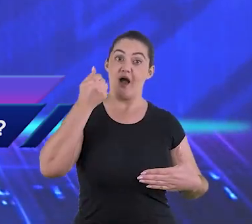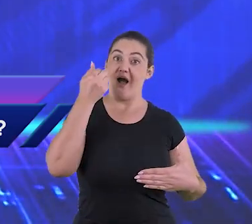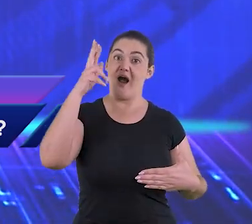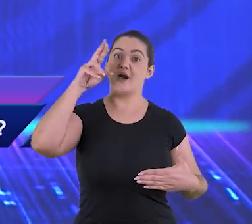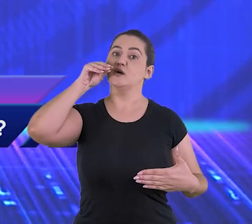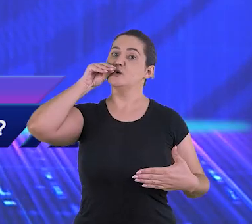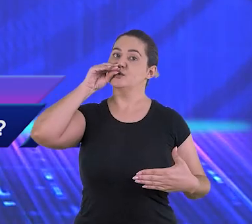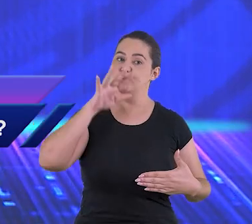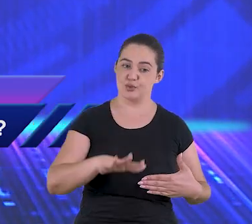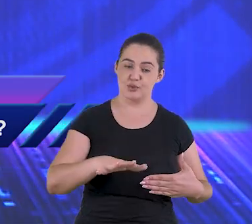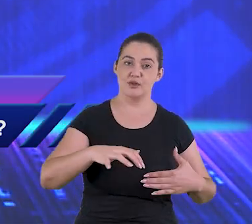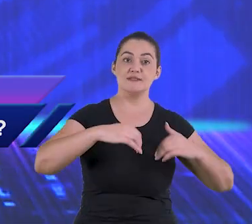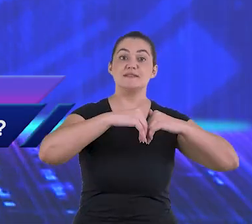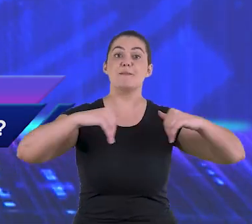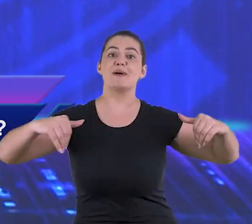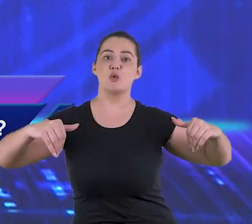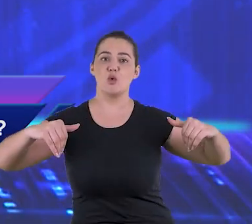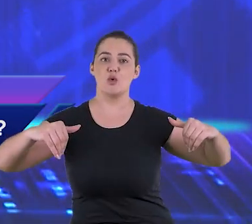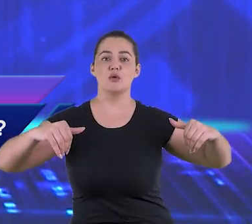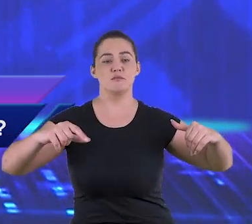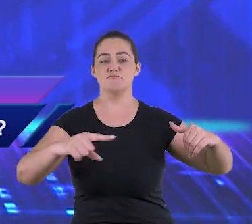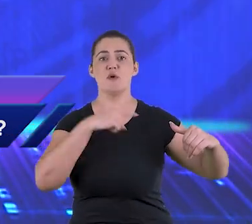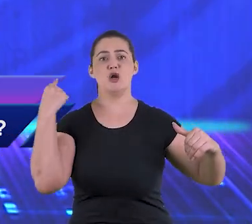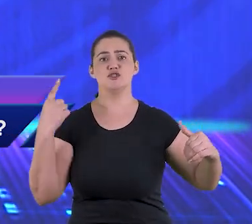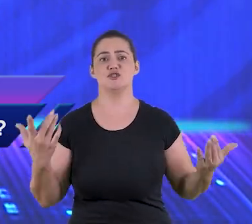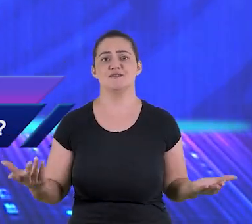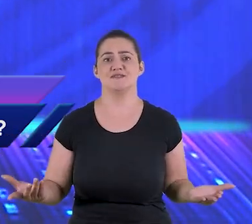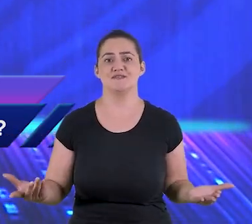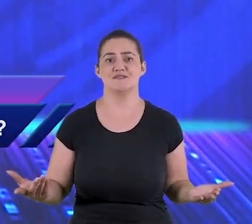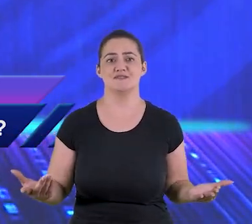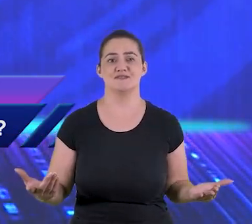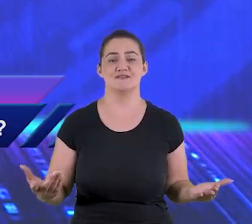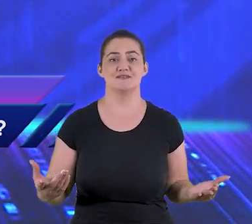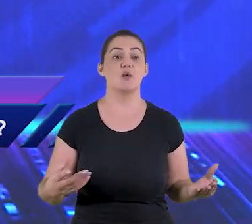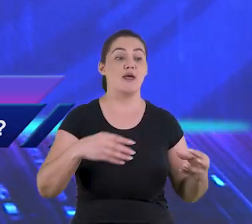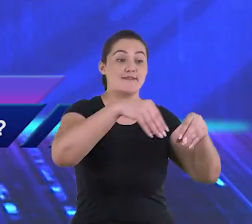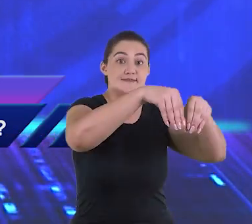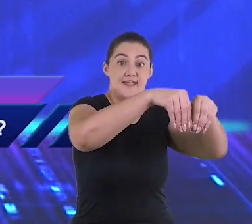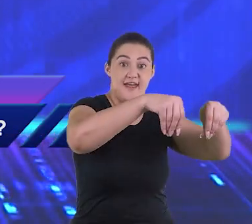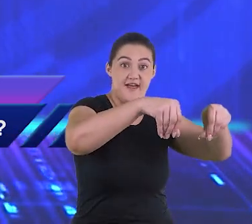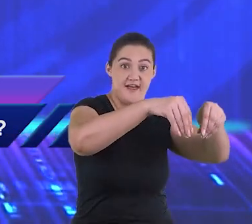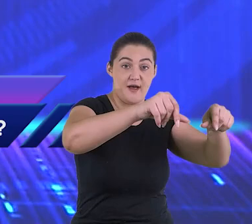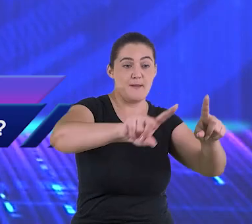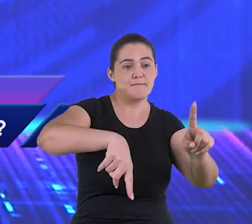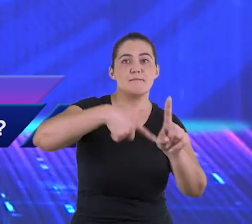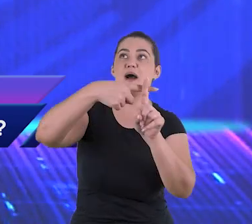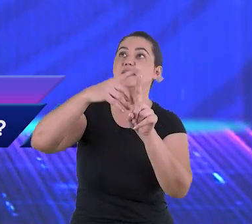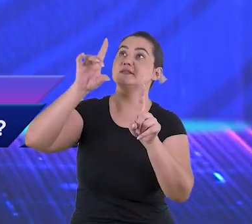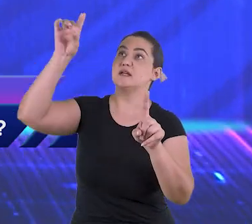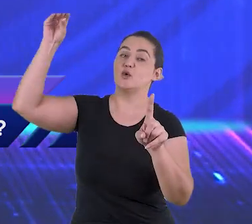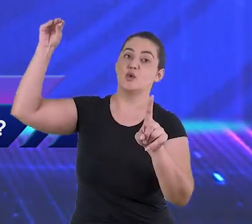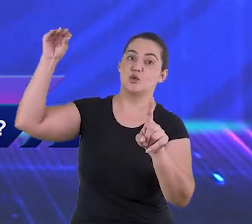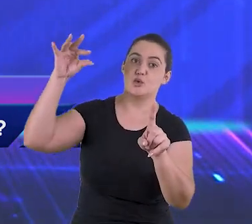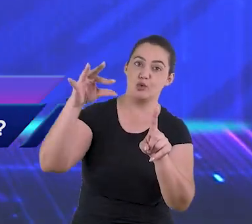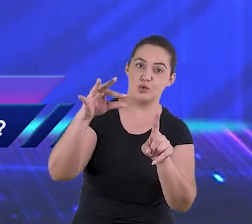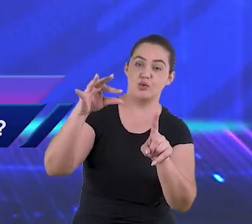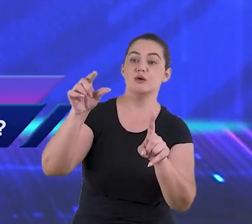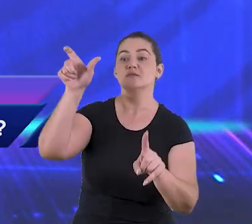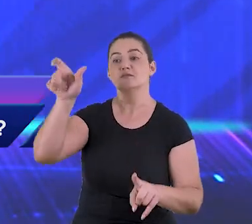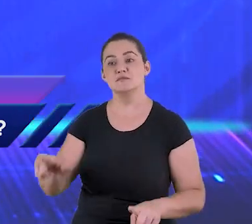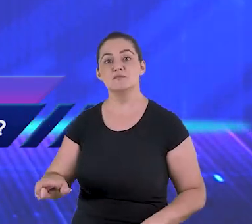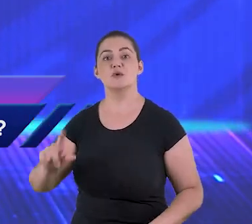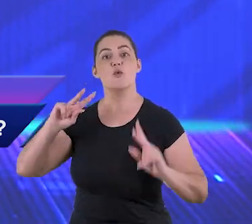e o fôlego de vida é o que nós chamamos de morte. O fôlego volta para Deus, que foi quem deu,